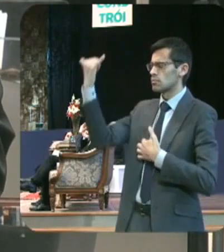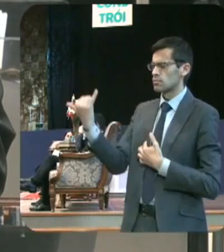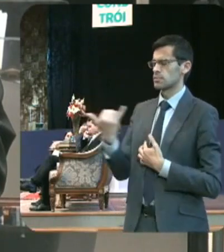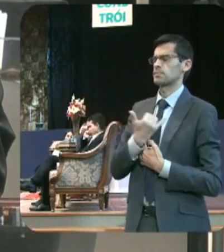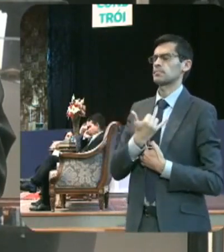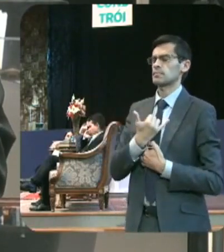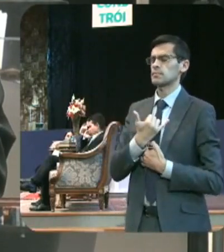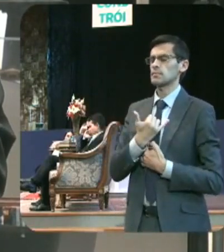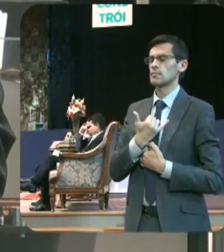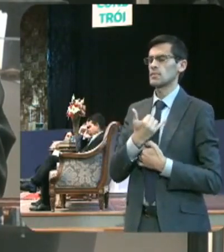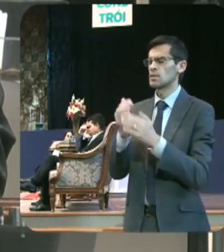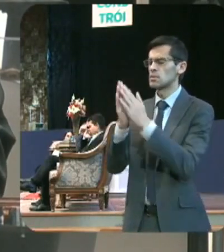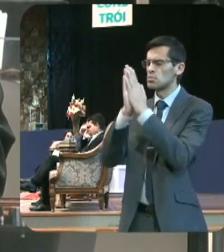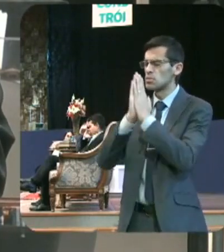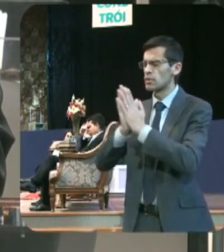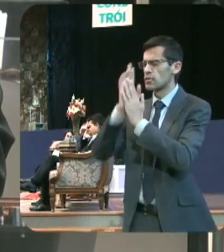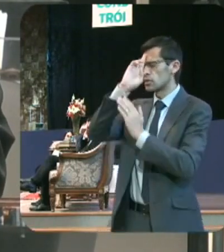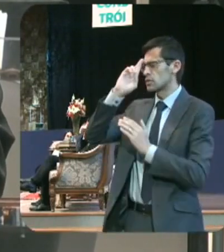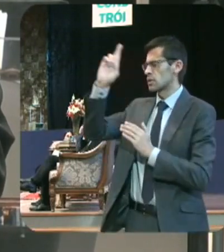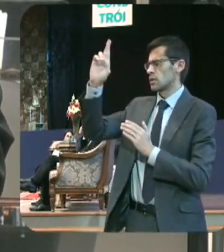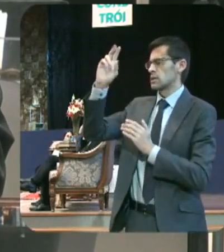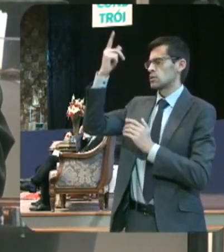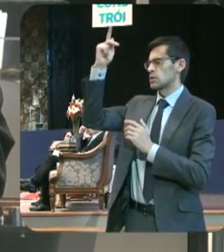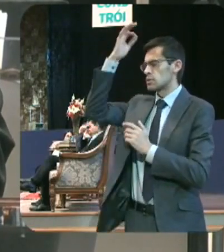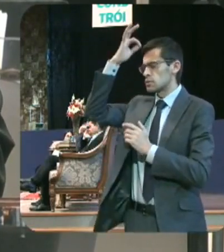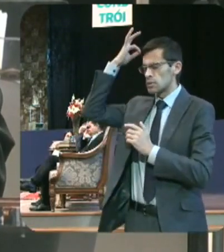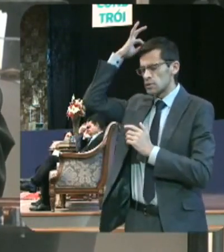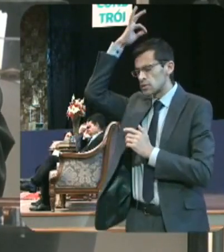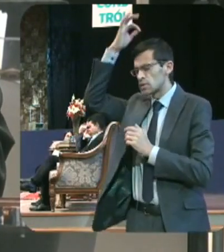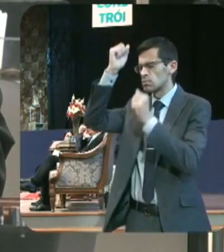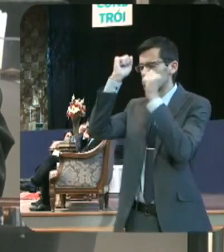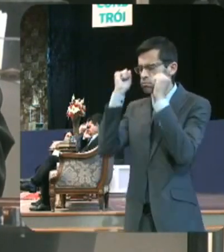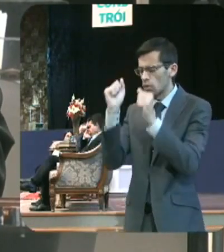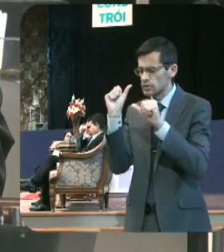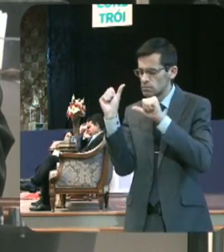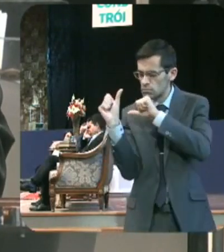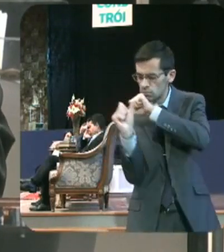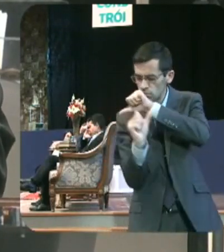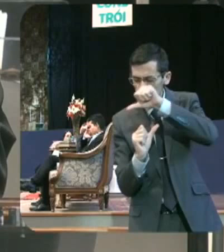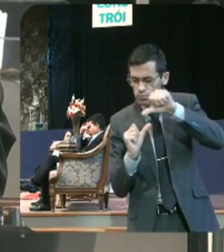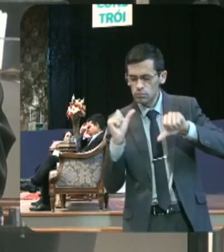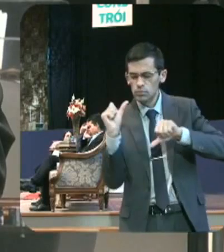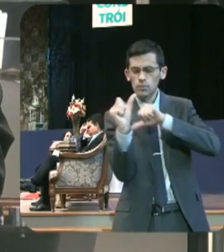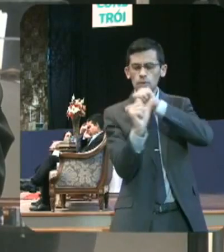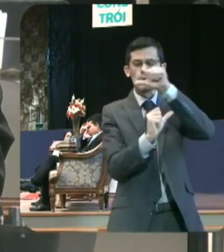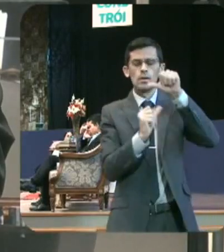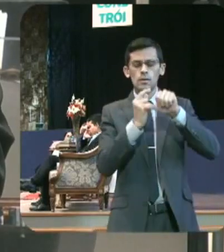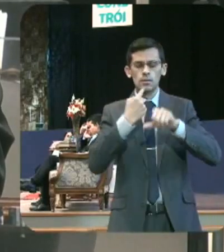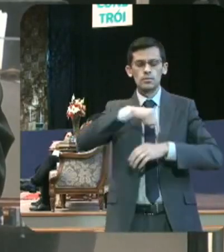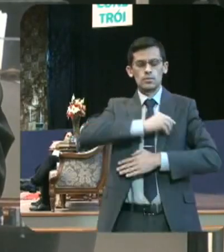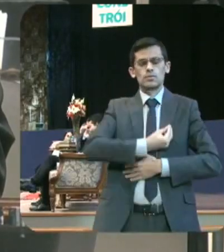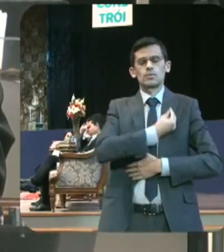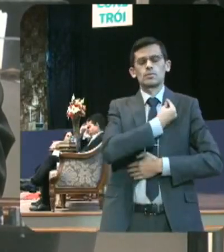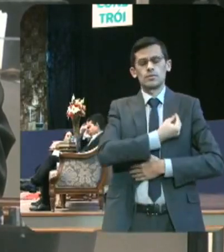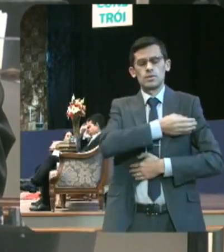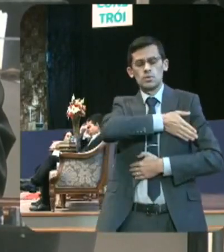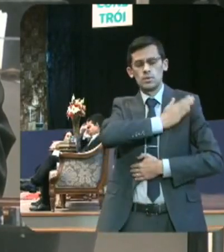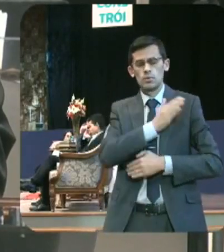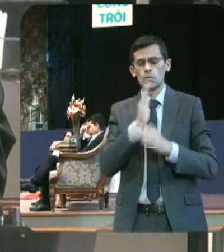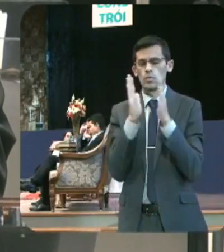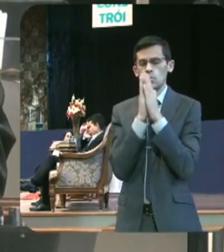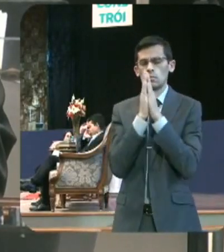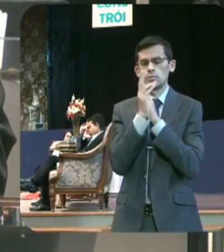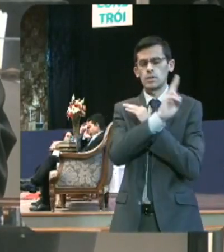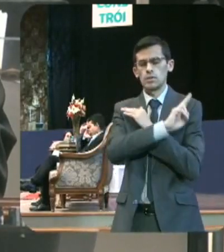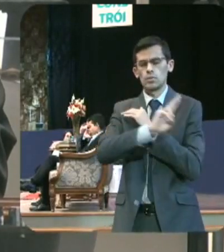palavra, e Senhor, que o Teu Espírito aplique essa mensagem ao nosso coração. É aquilo que oramos